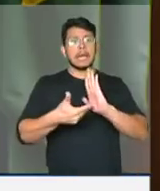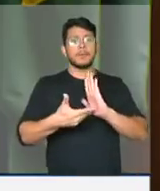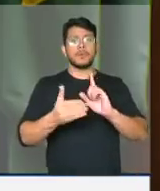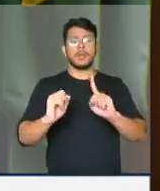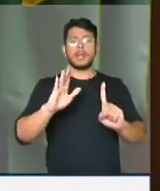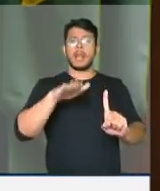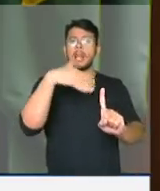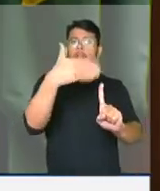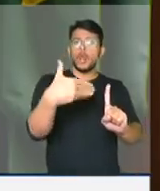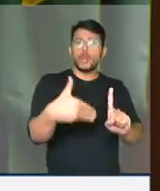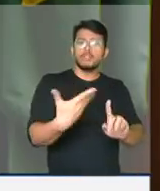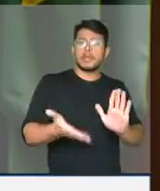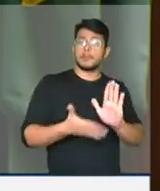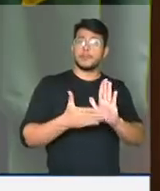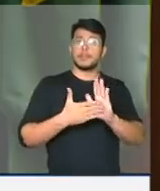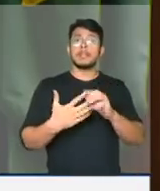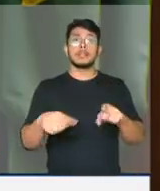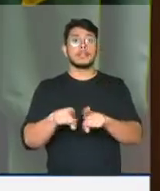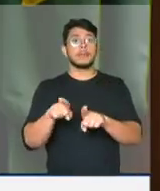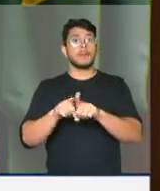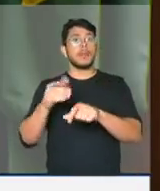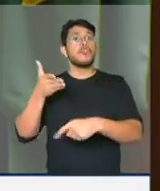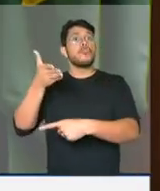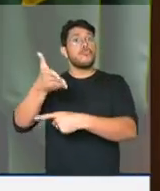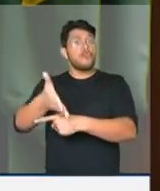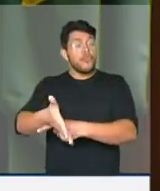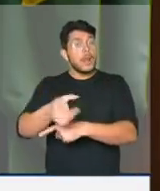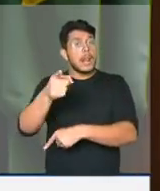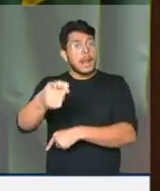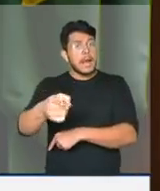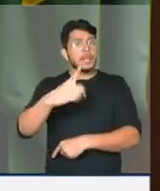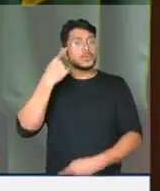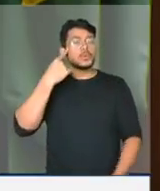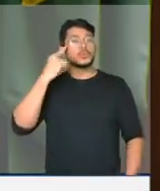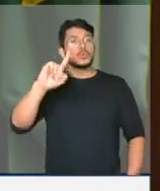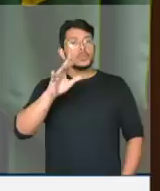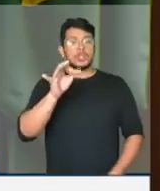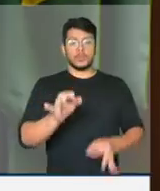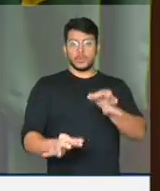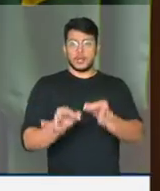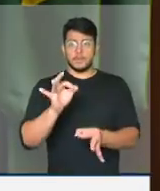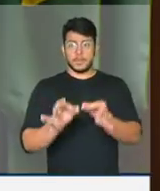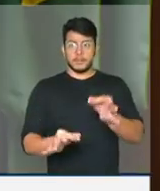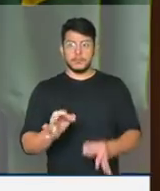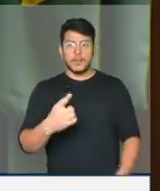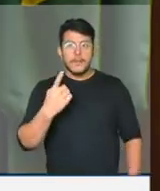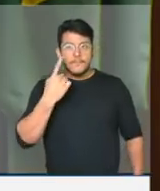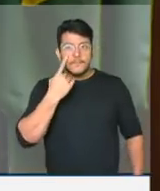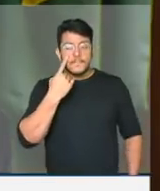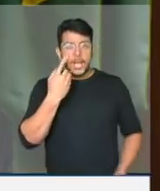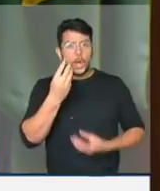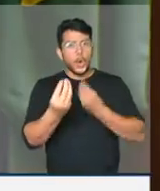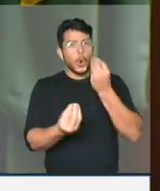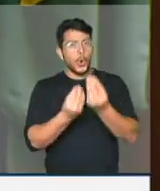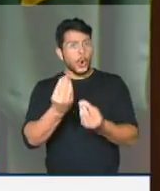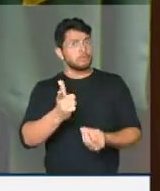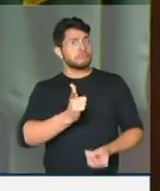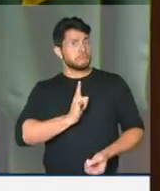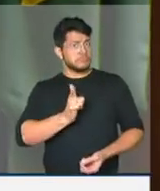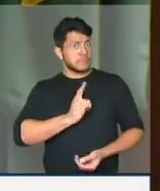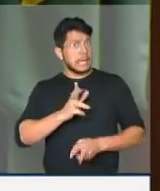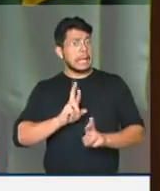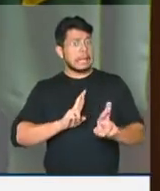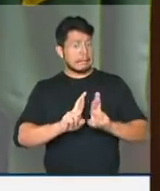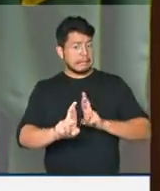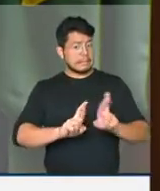vai no seu julgamento. Vai fisicamente no seu julgamento. Percebam as profundas relações que